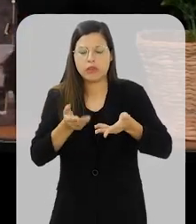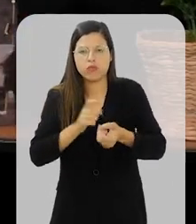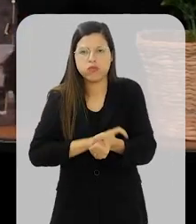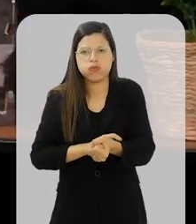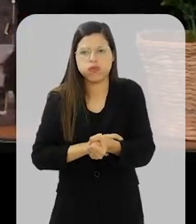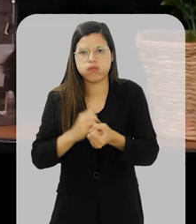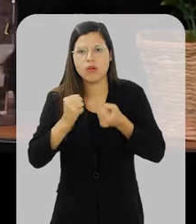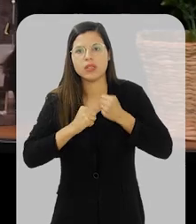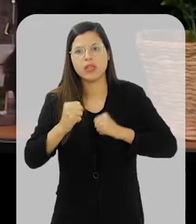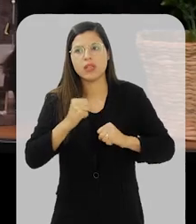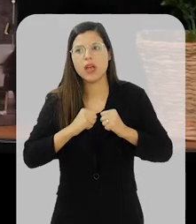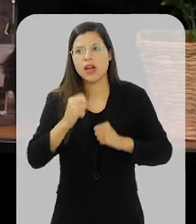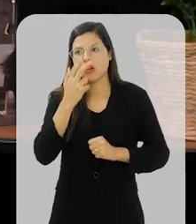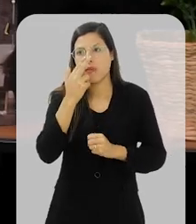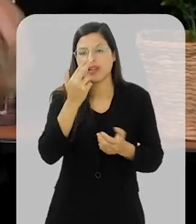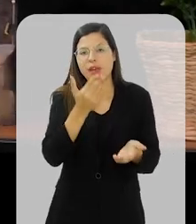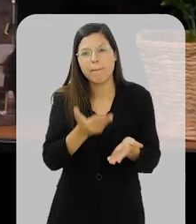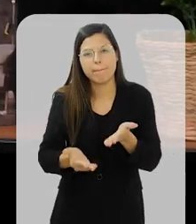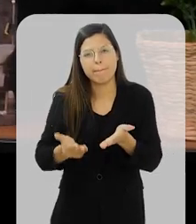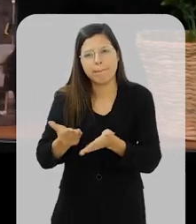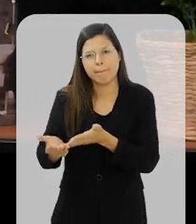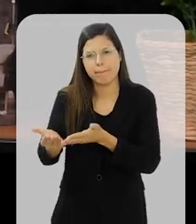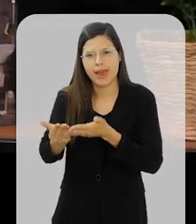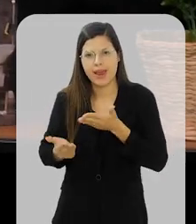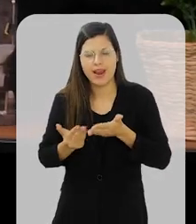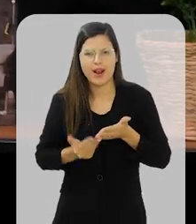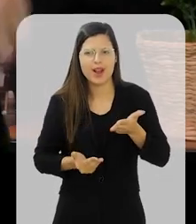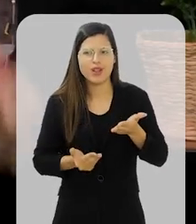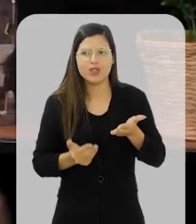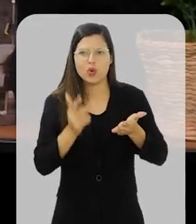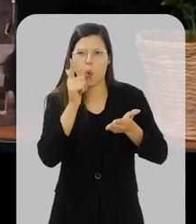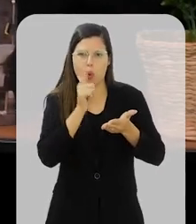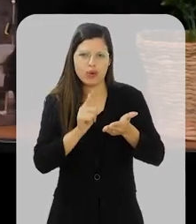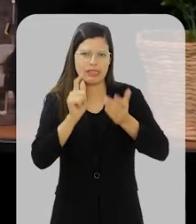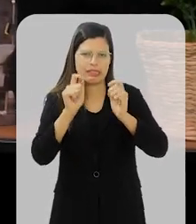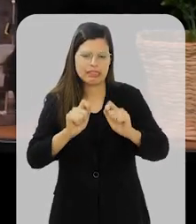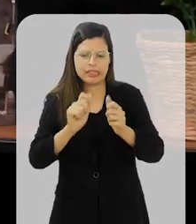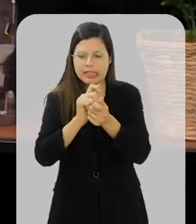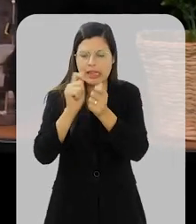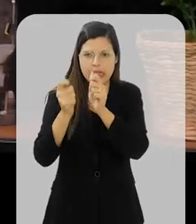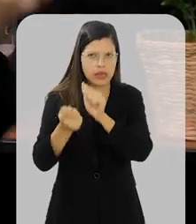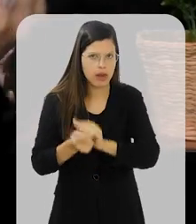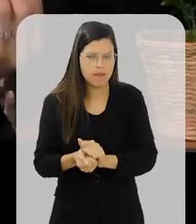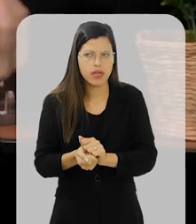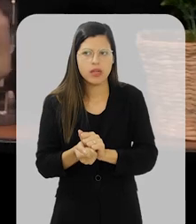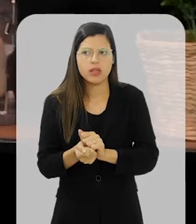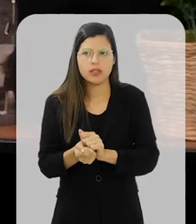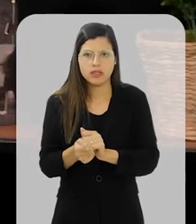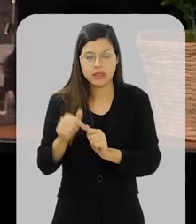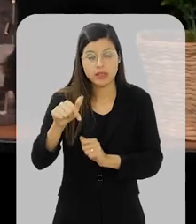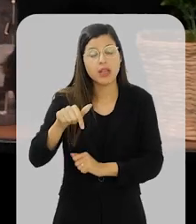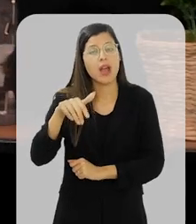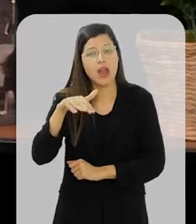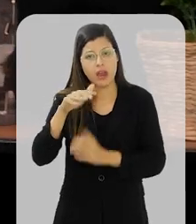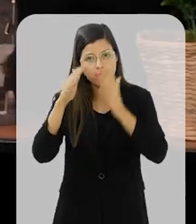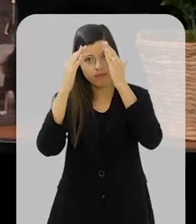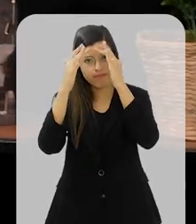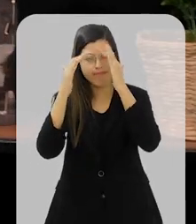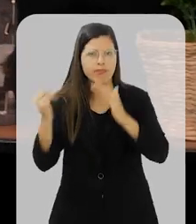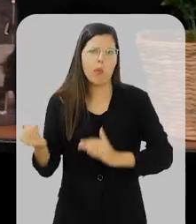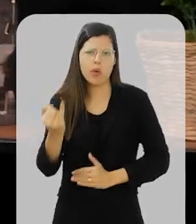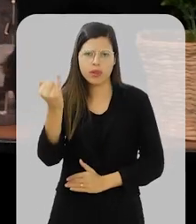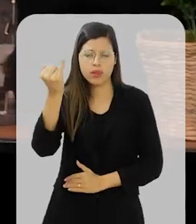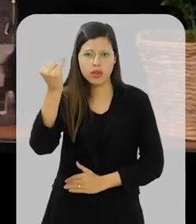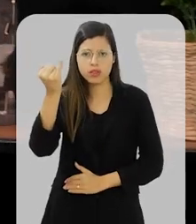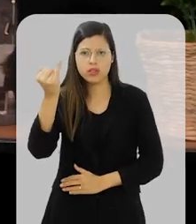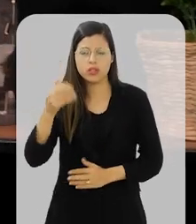perdendo essa capacidade, né? A gente diz que perde a capacidade de resiliência do hipocampo, que é uma região cerebral muito importante para isso,